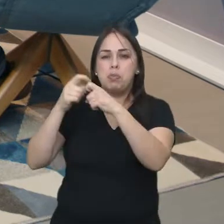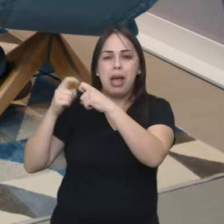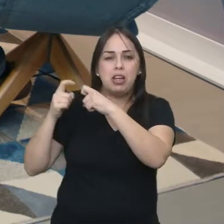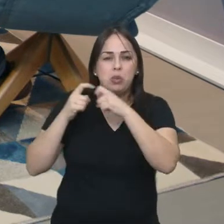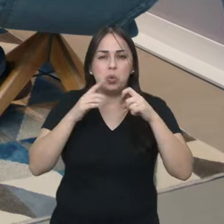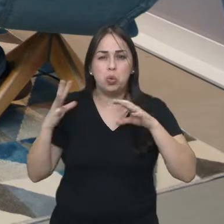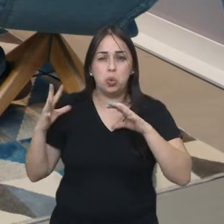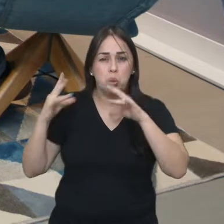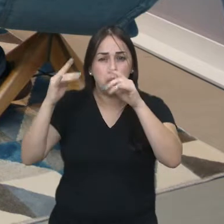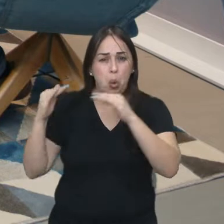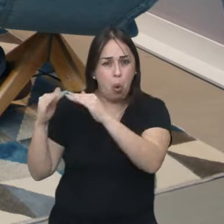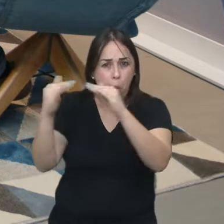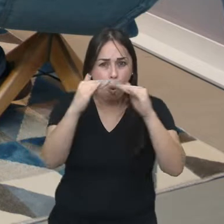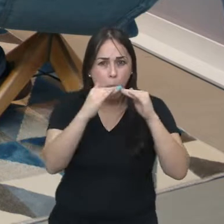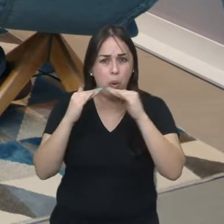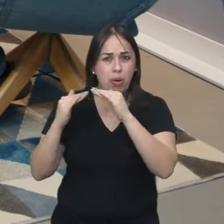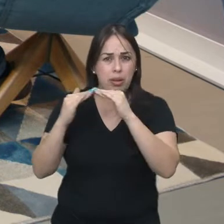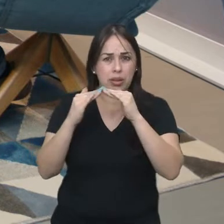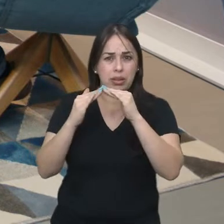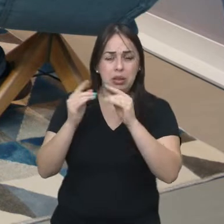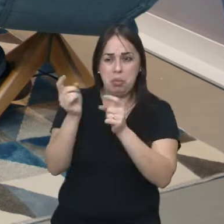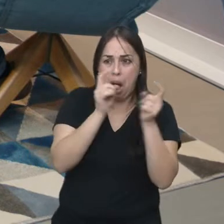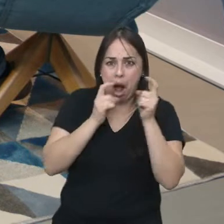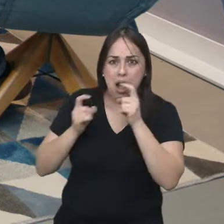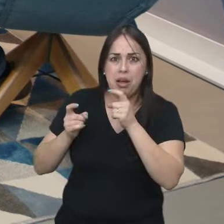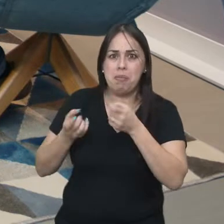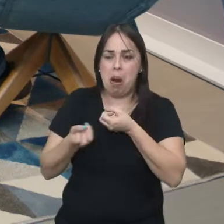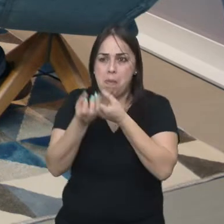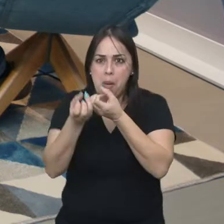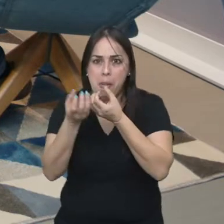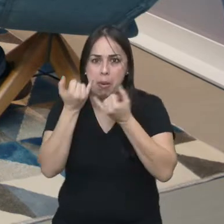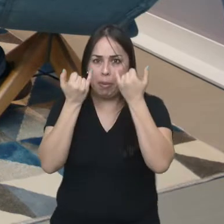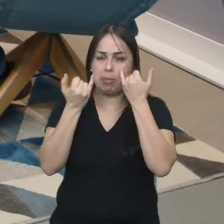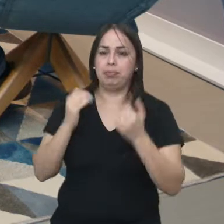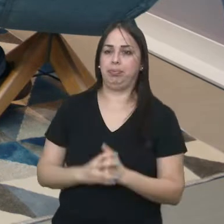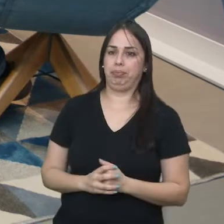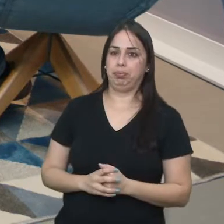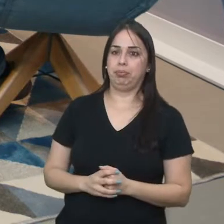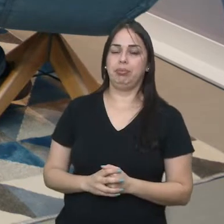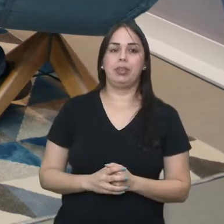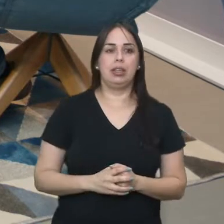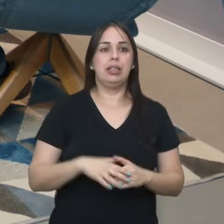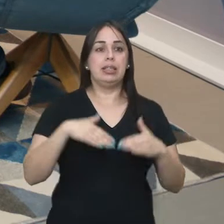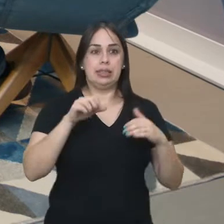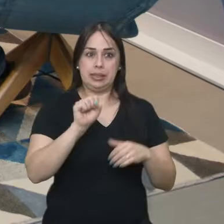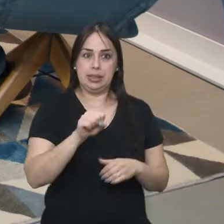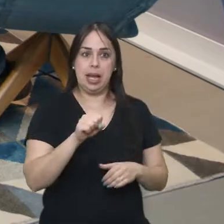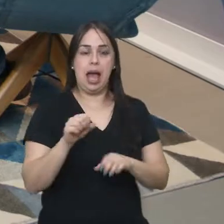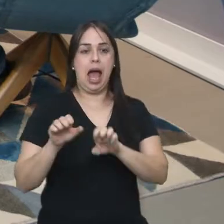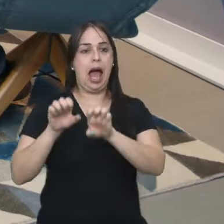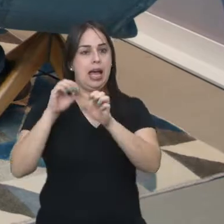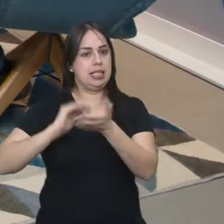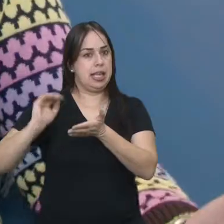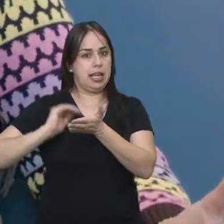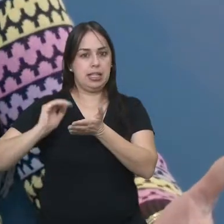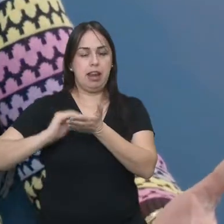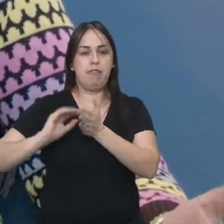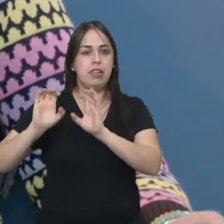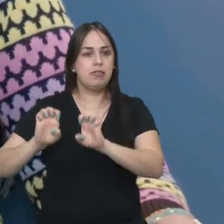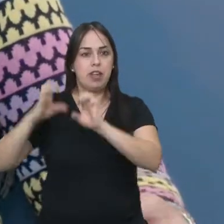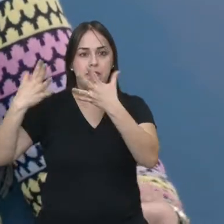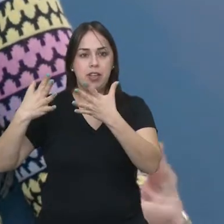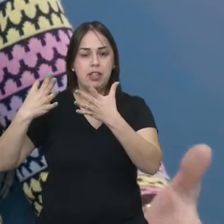nesse sentido? Assim, chegaram a se reunir para passar essas informações? A secretaria fez vários, né, acho que